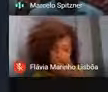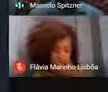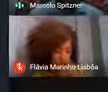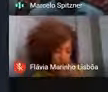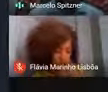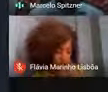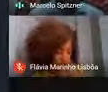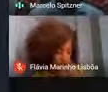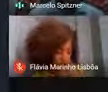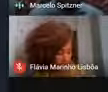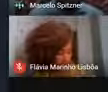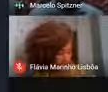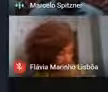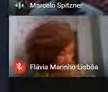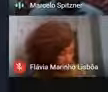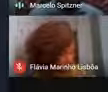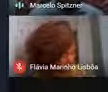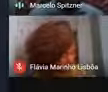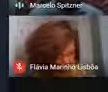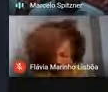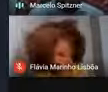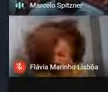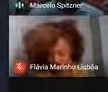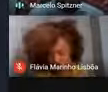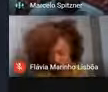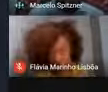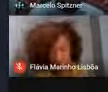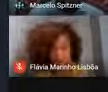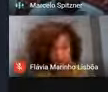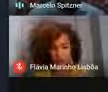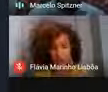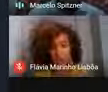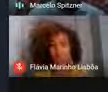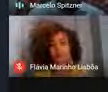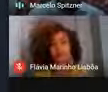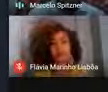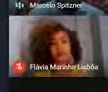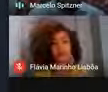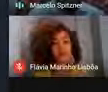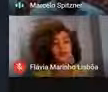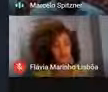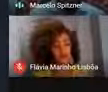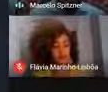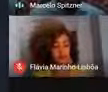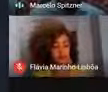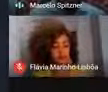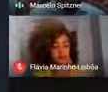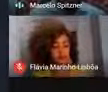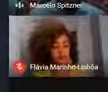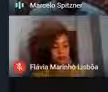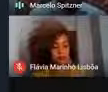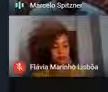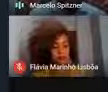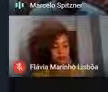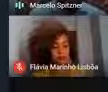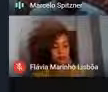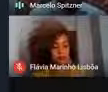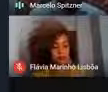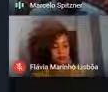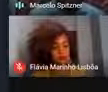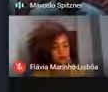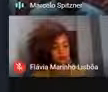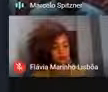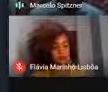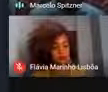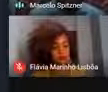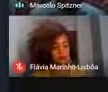e auxílio financeiro aos pesquisadores. Um exemplo de incentivo à cultura, de luta contra os desmontes